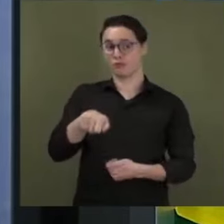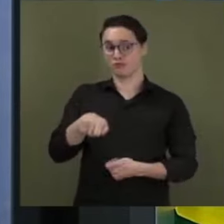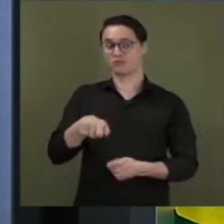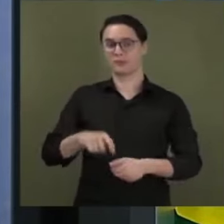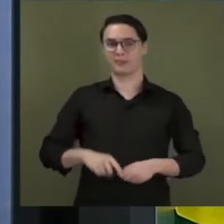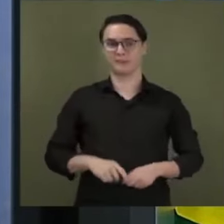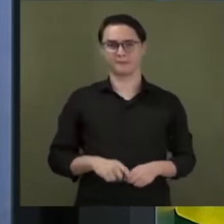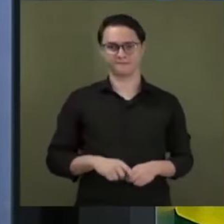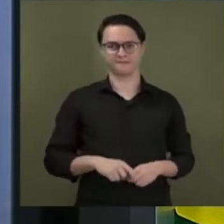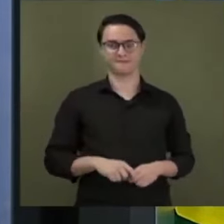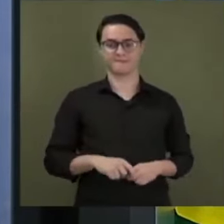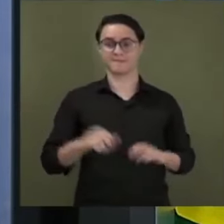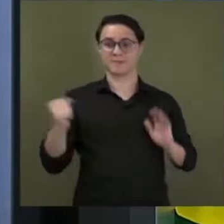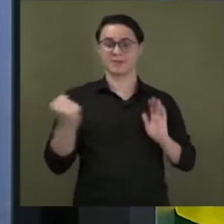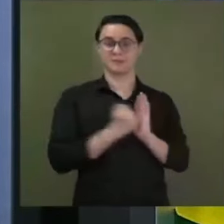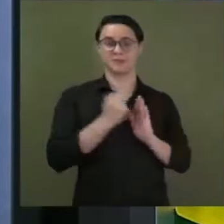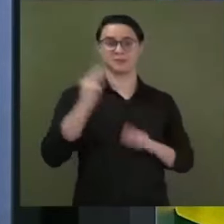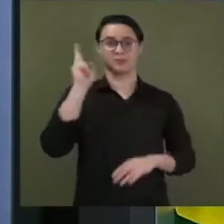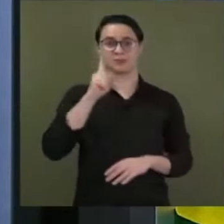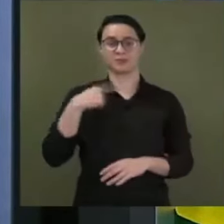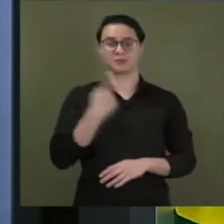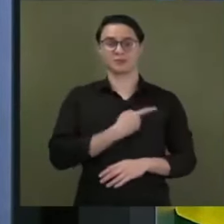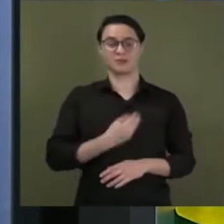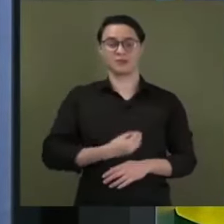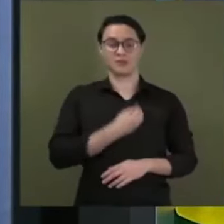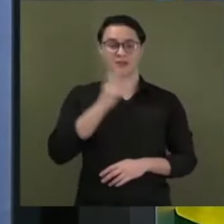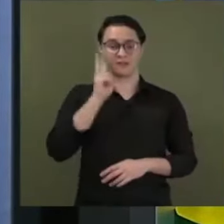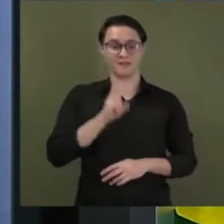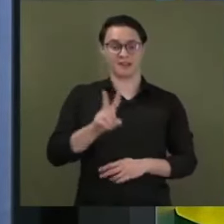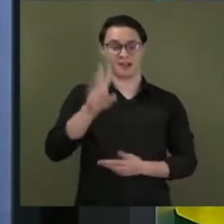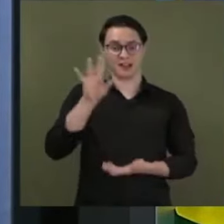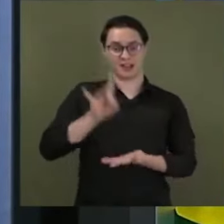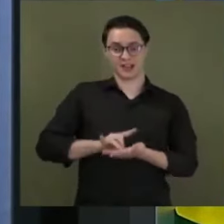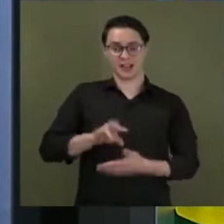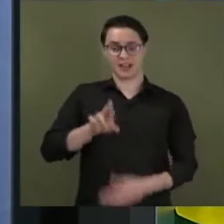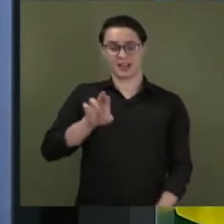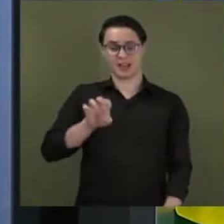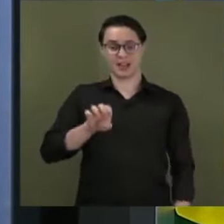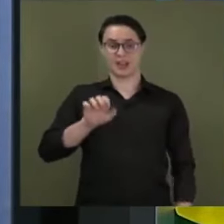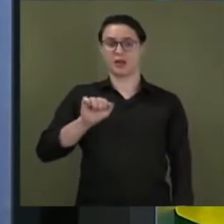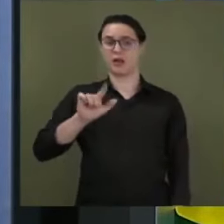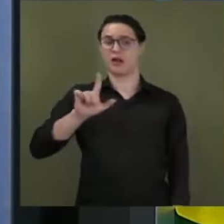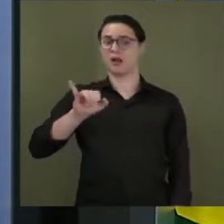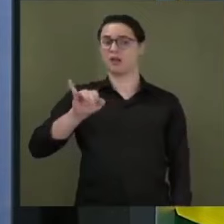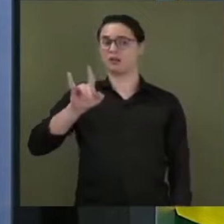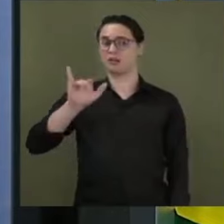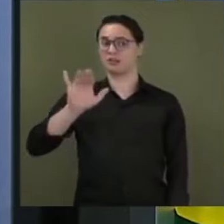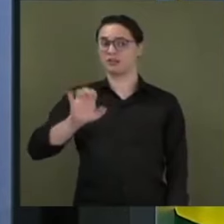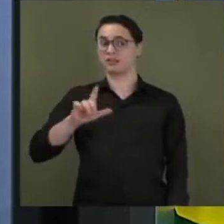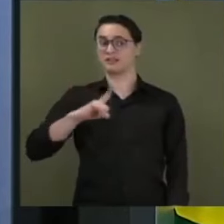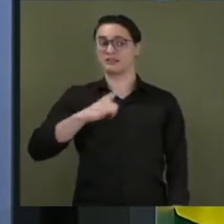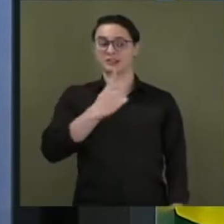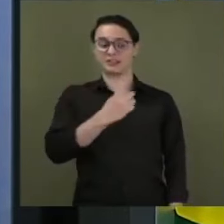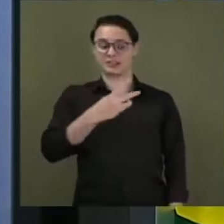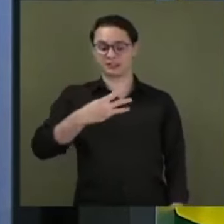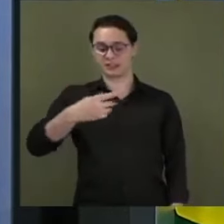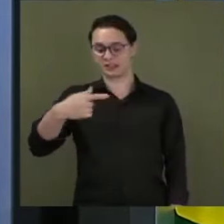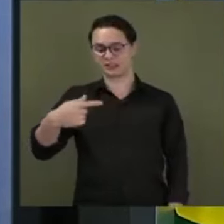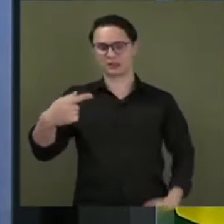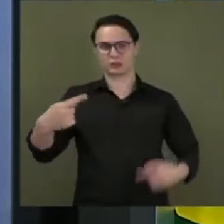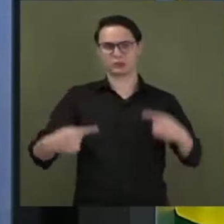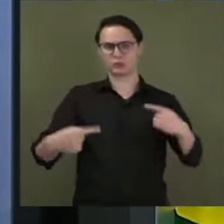ciclo histórico que nós estamos vivendo que nós estamos vendo a realidade não só porque nós tivemos 137 conflitos